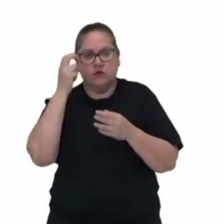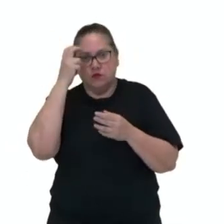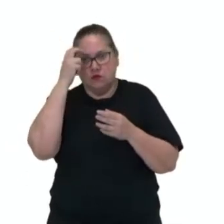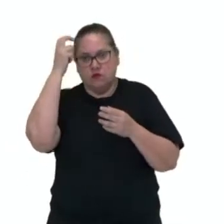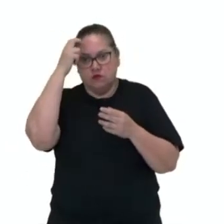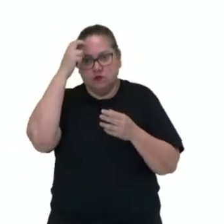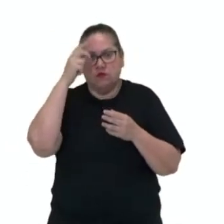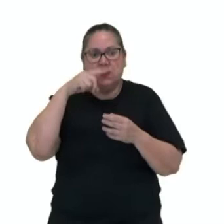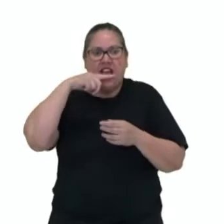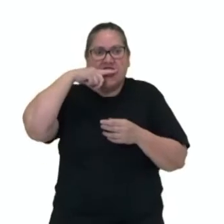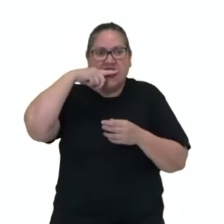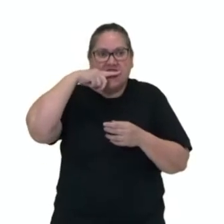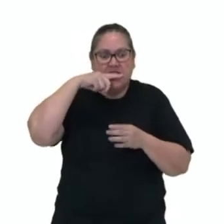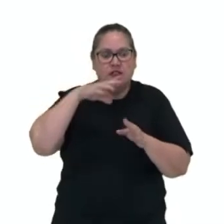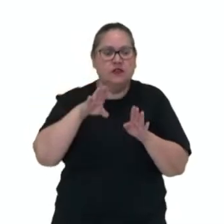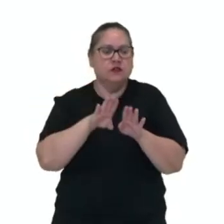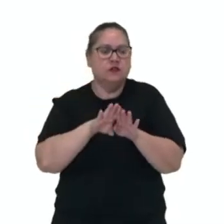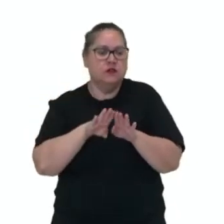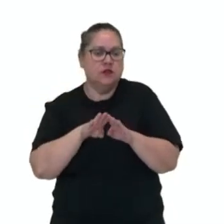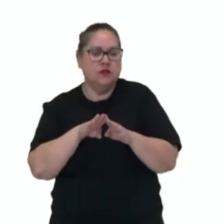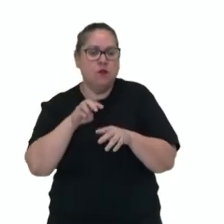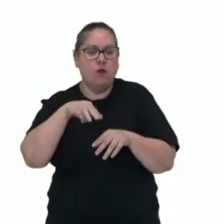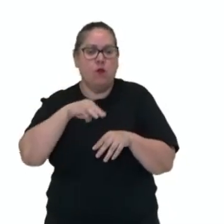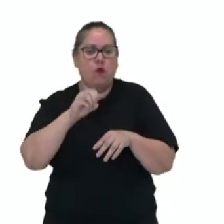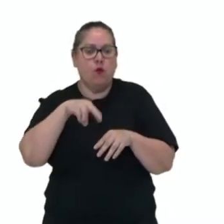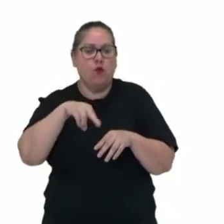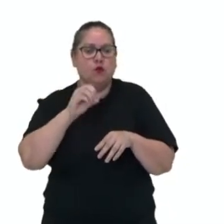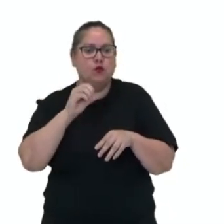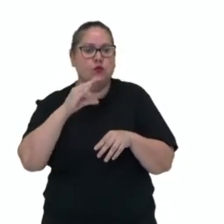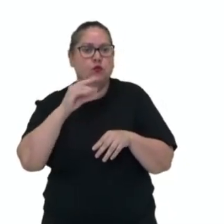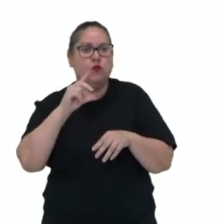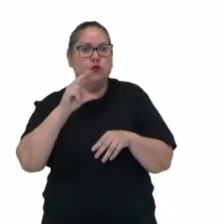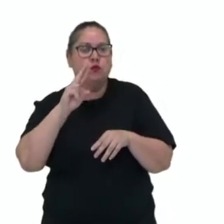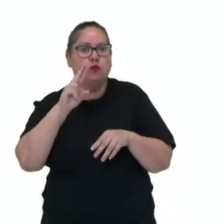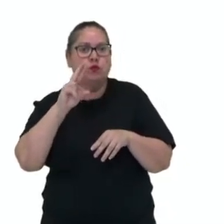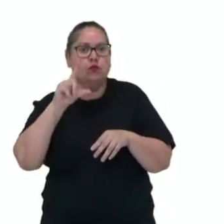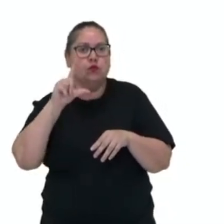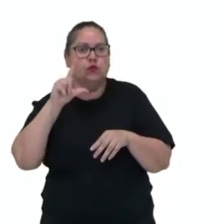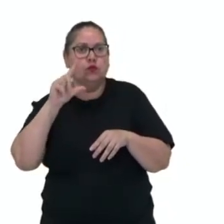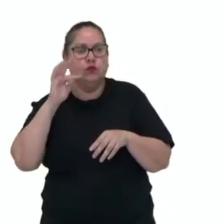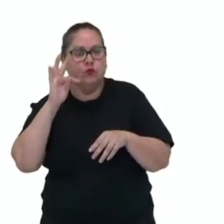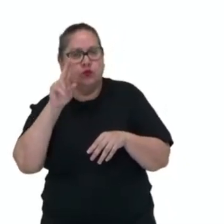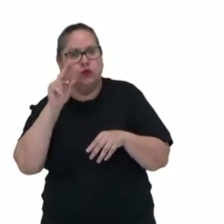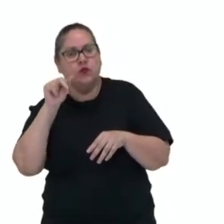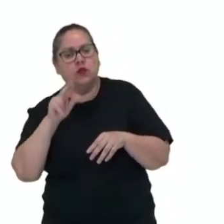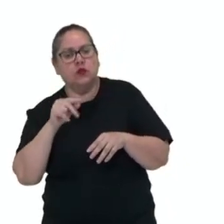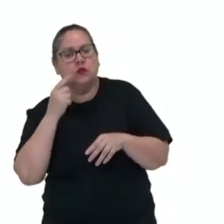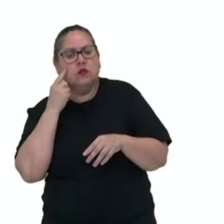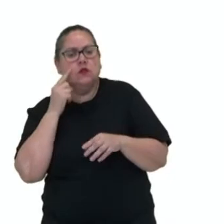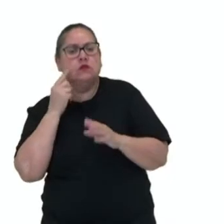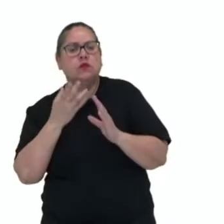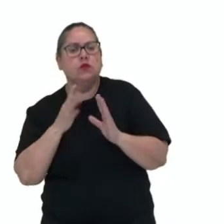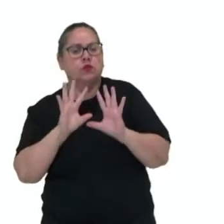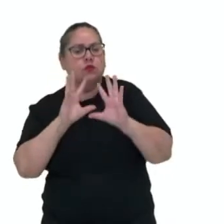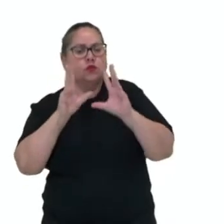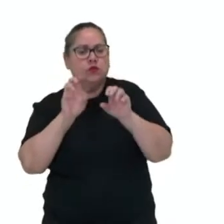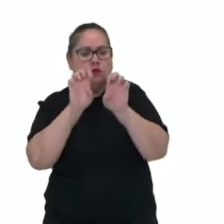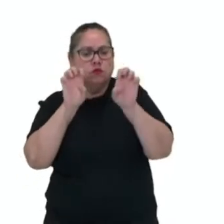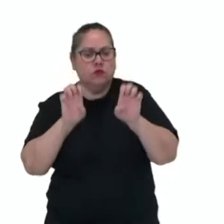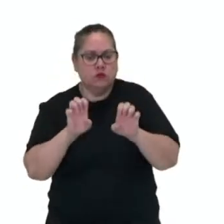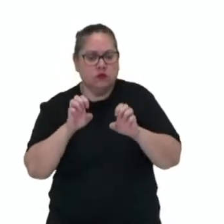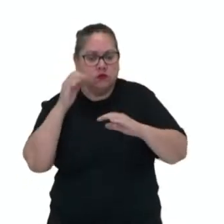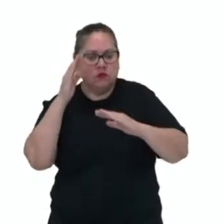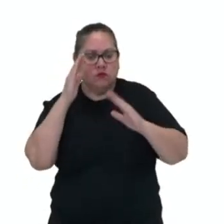da cana-de-açúcar, ainda monocultura, mas pegando a cana-de-açúcar, evidencia, por exemplo, todo o sistema de